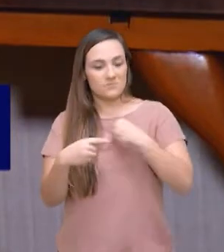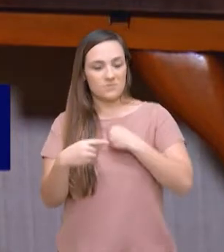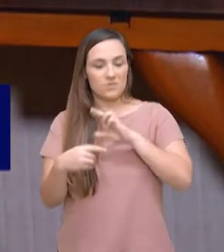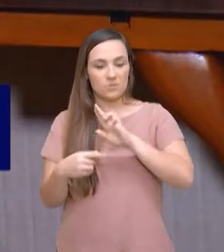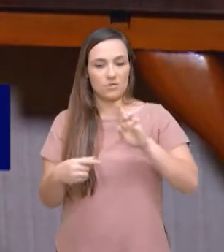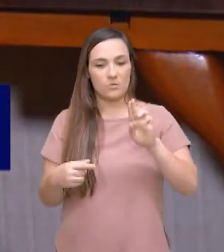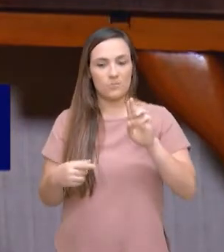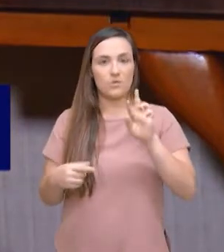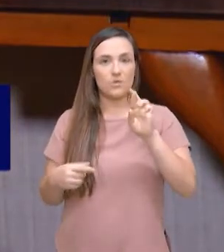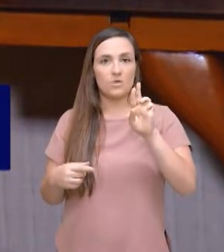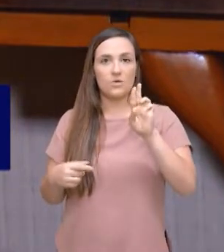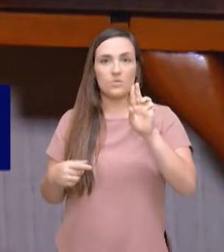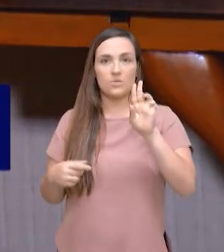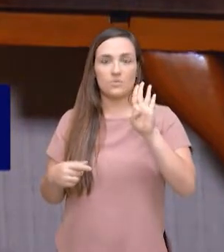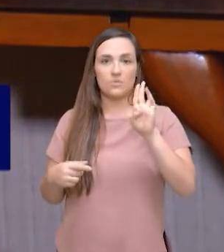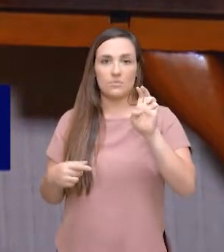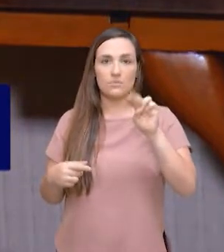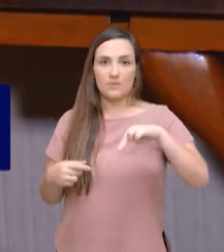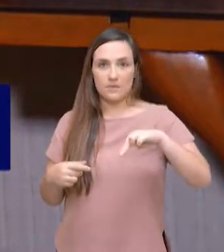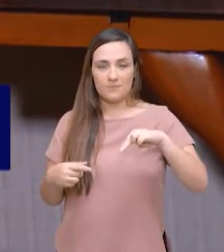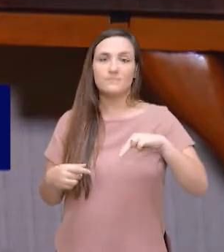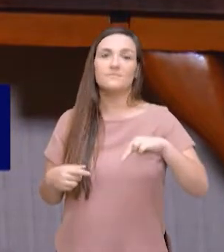Para você ver que havia umas ligações